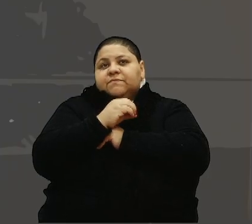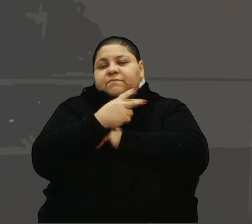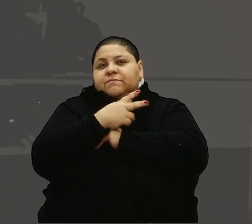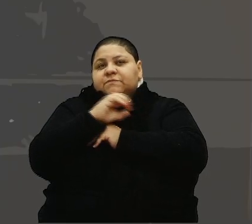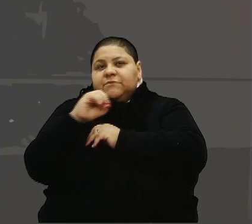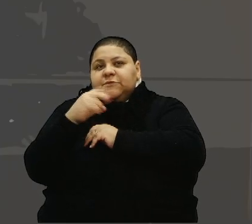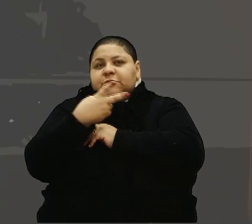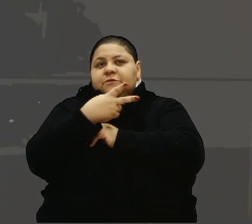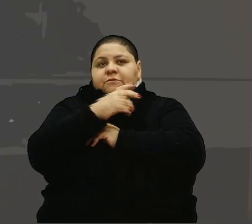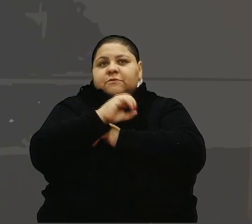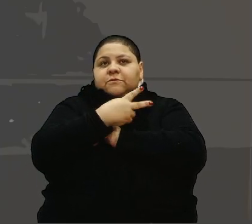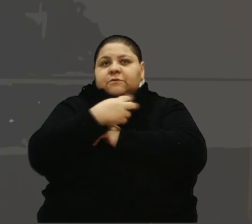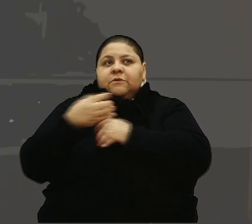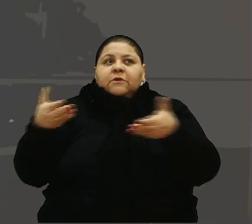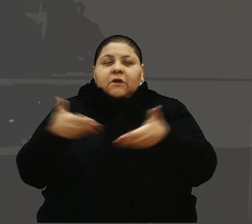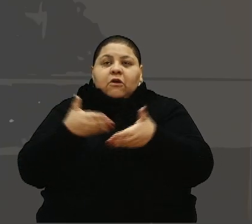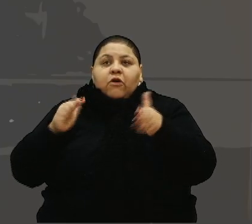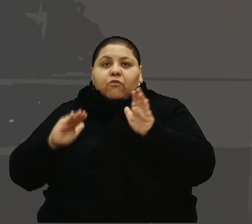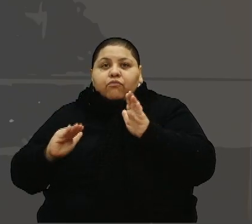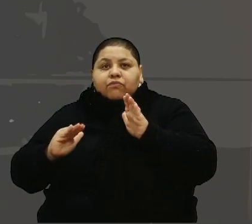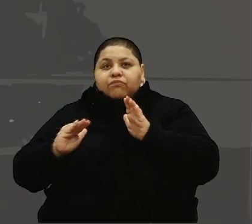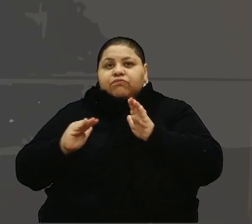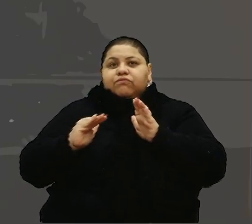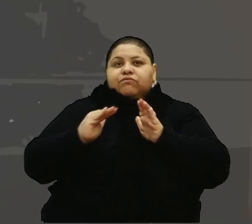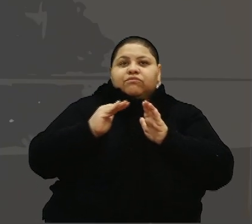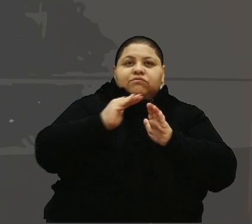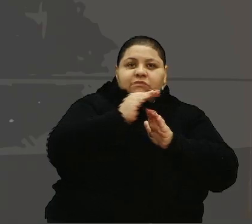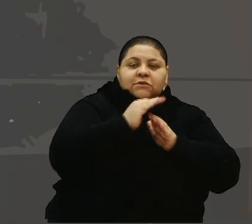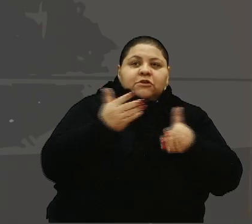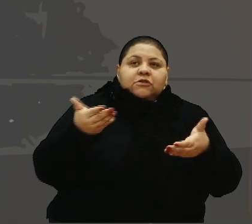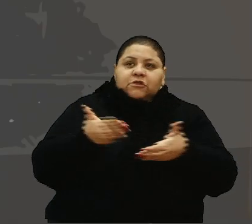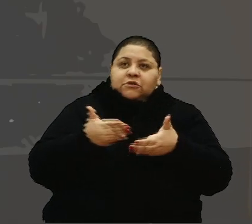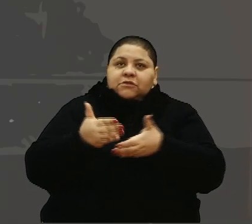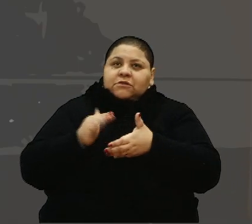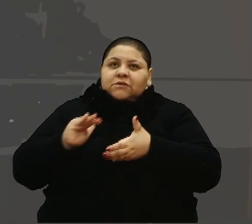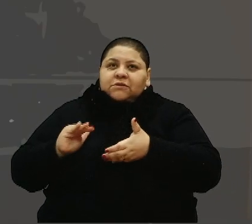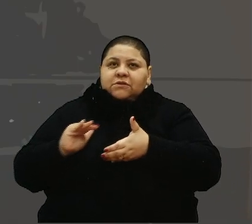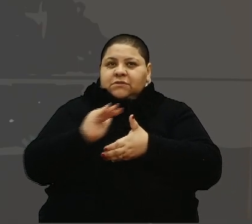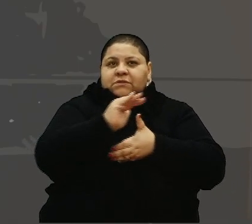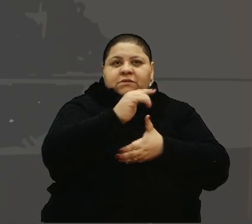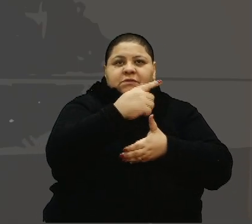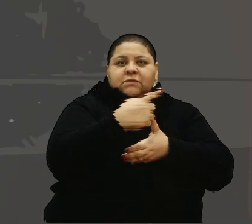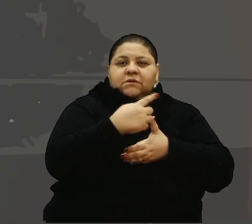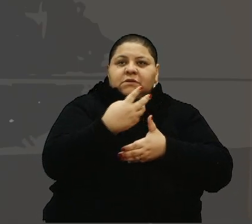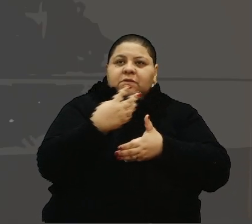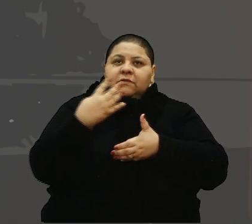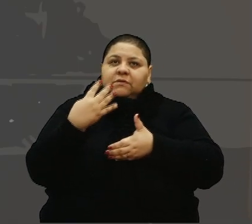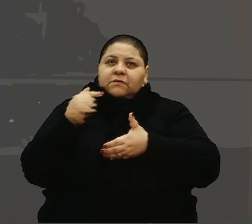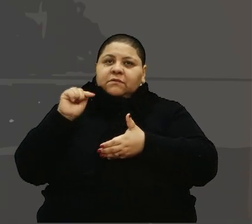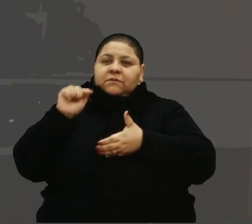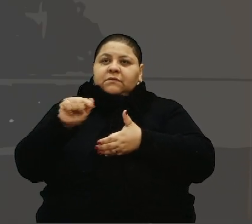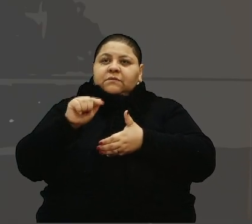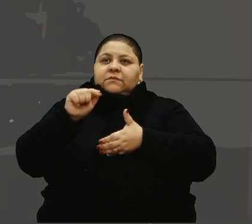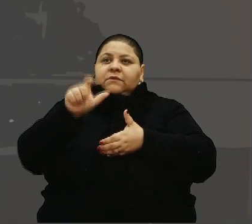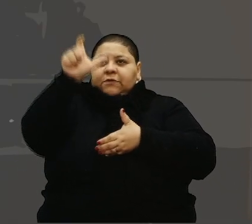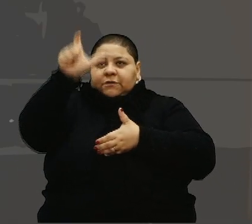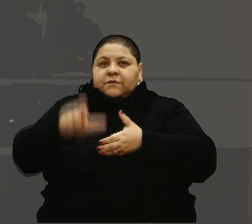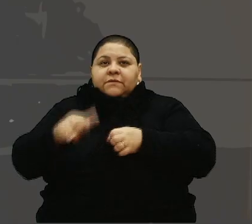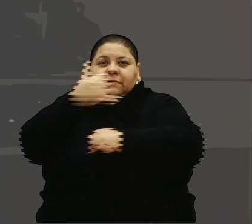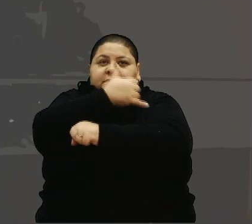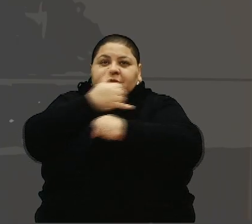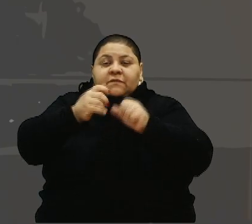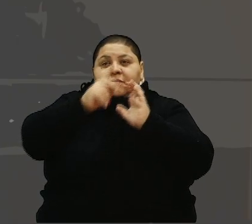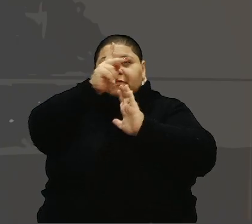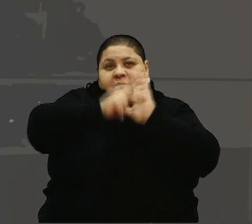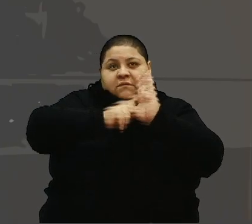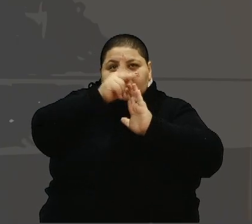2021, e agora vem num crescendo, tá? Já atingindo aí, então, 134 mil passageiros, e o projeto